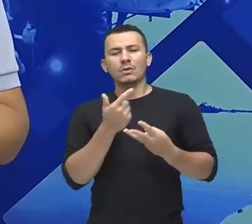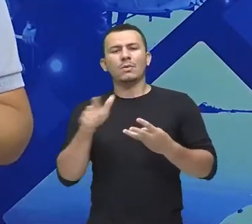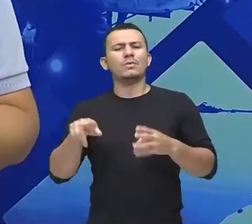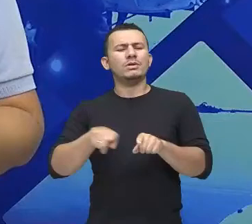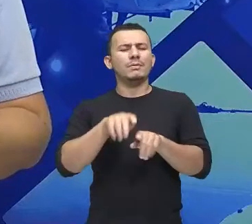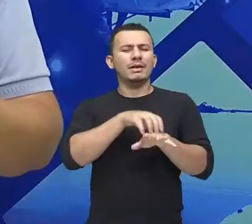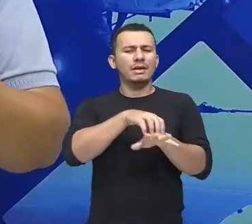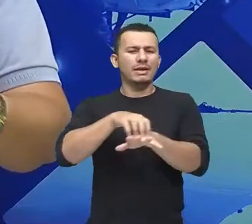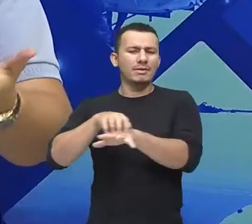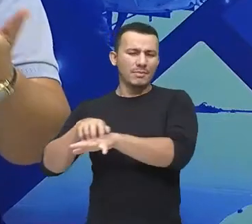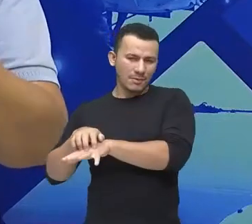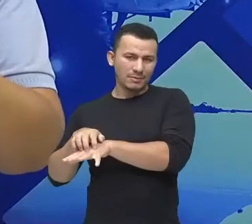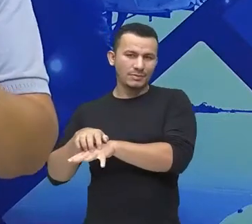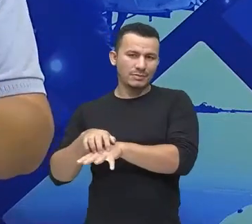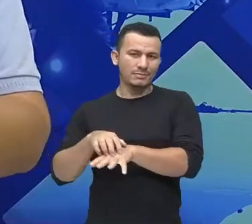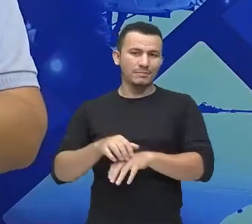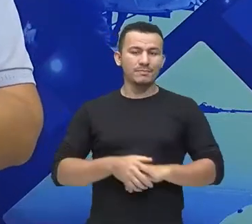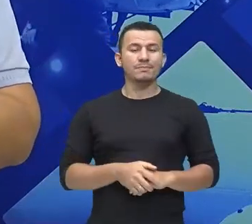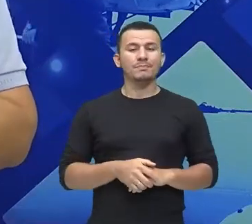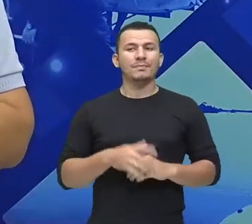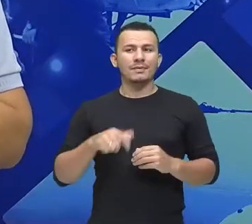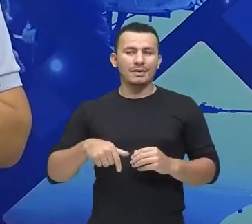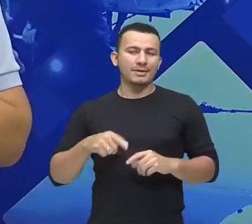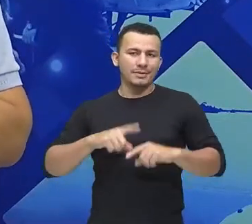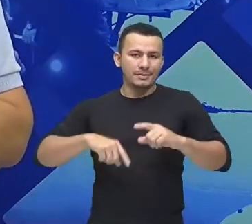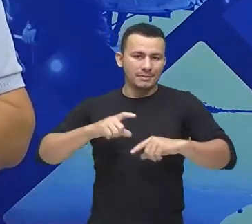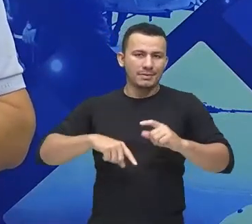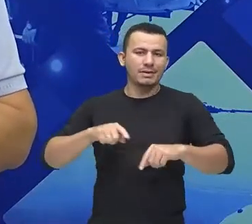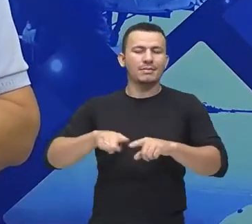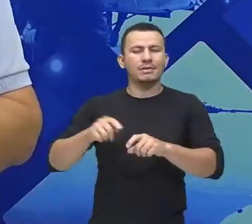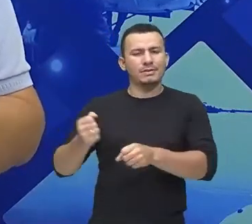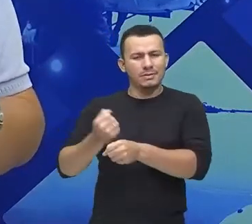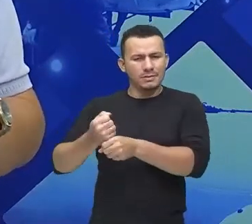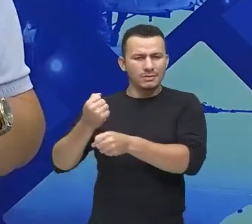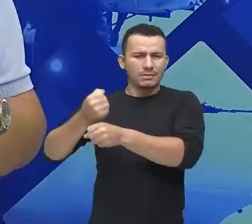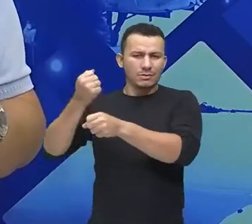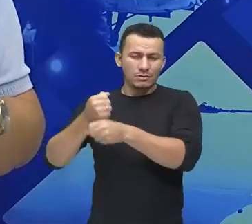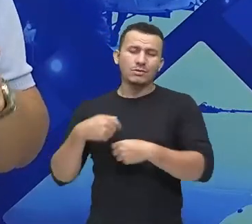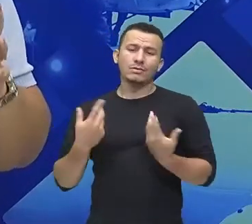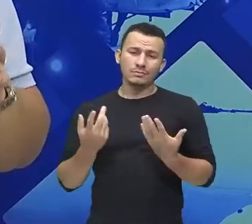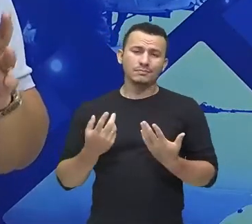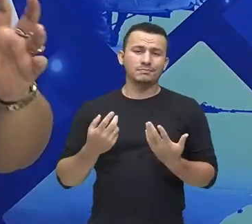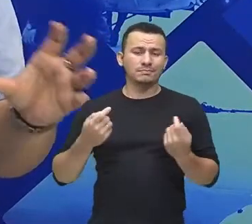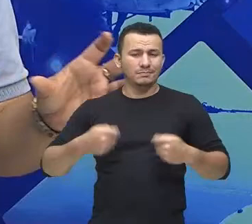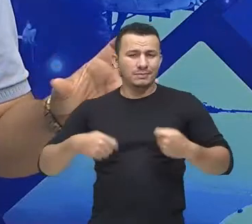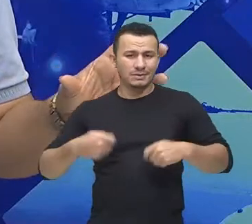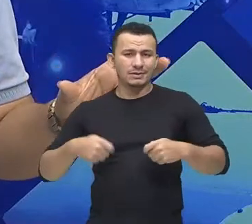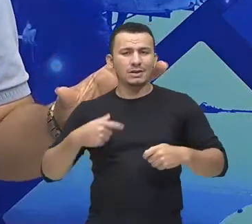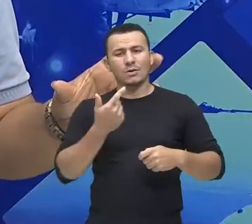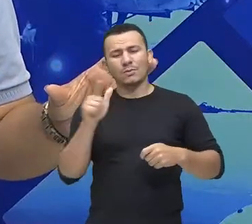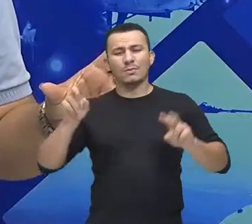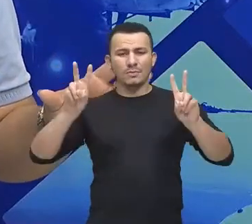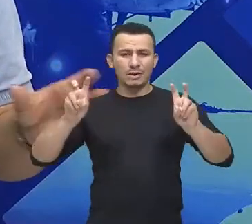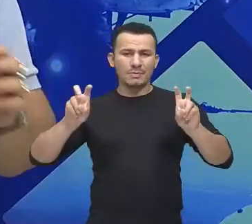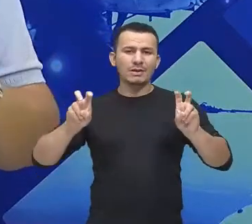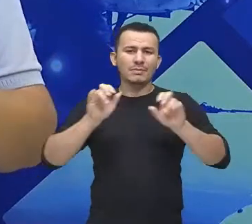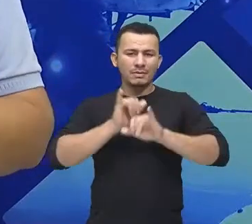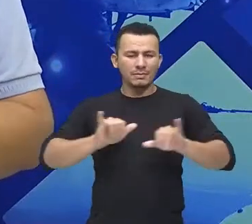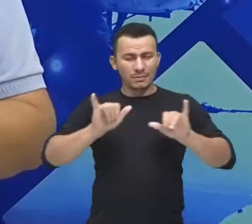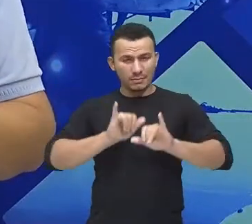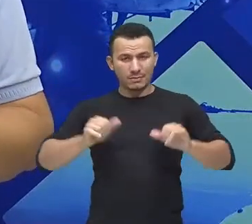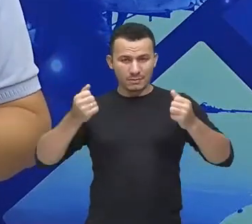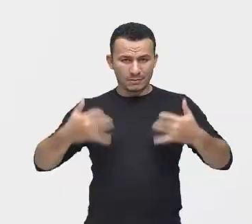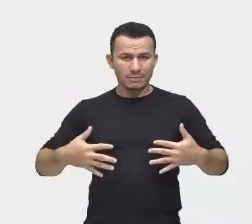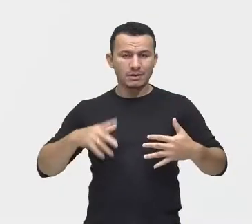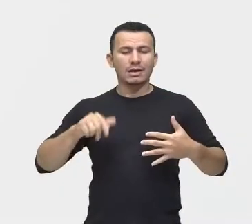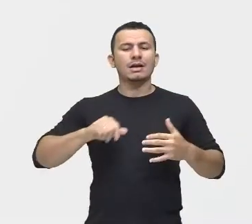transportes também funcionarem, outros produtos serem construídos. A gente também tem um outro assunto importante para falar, que